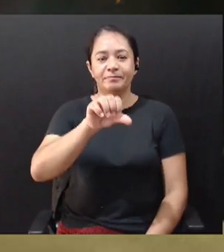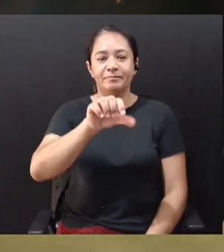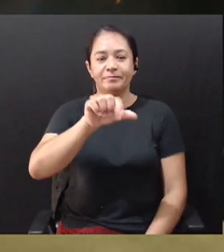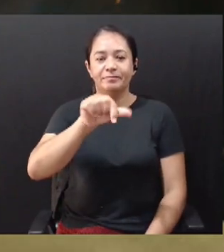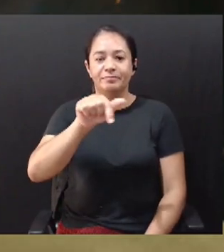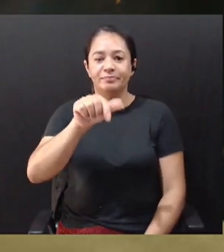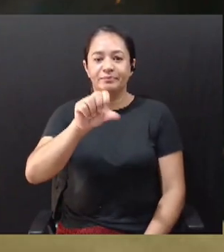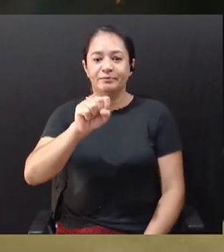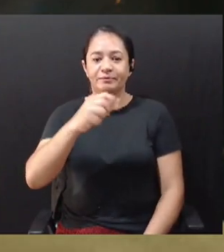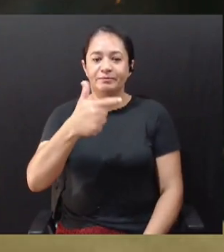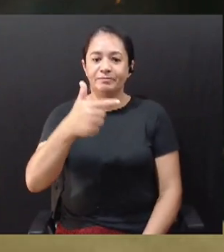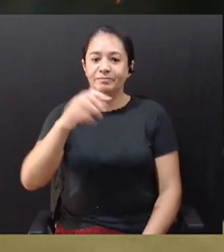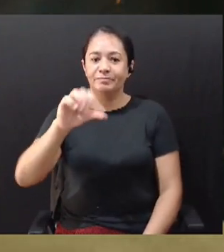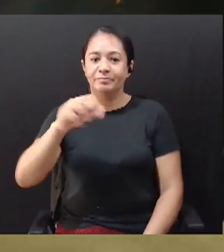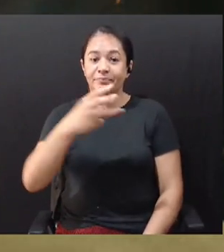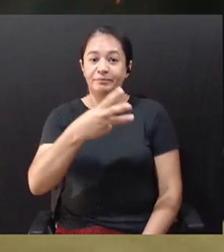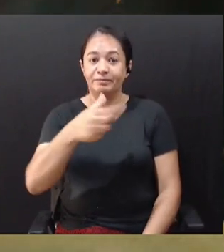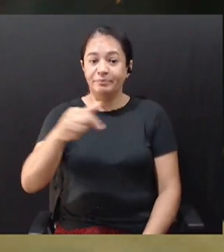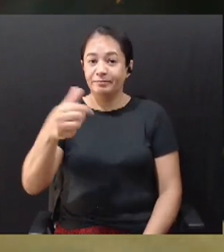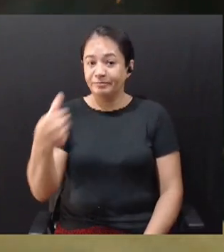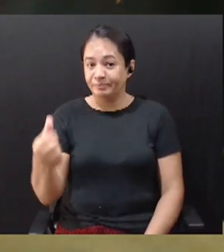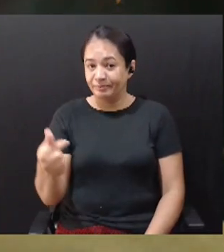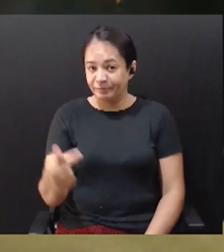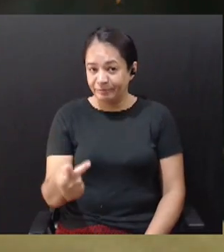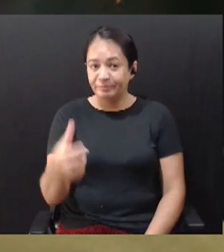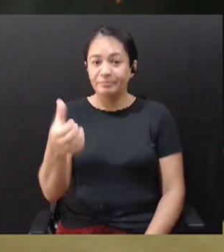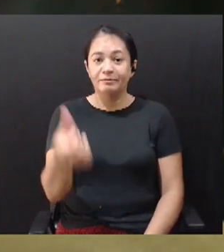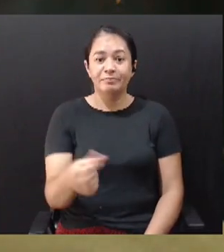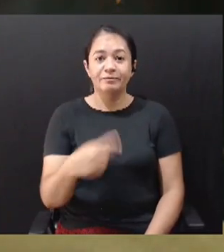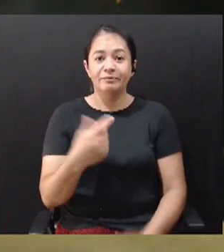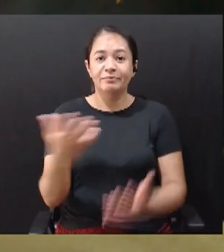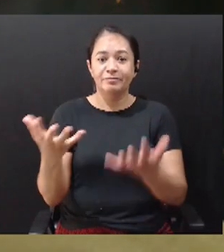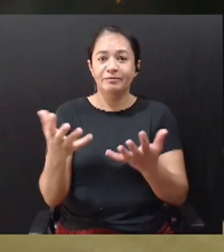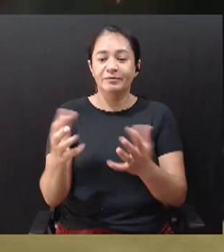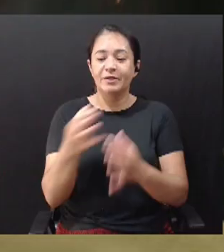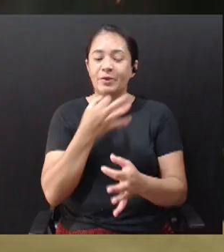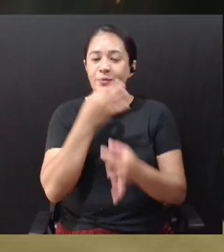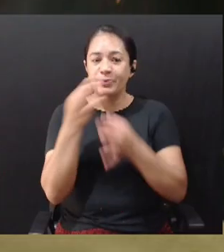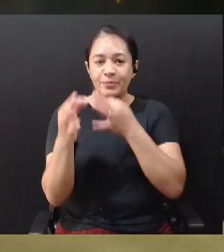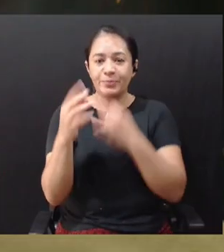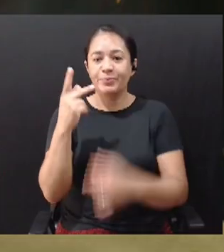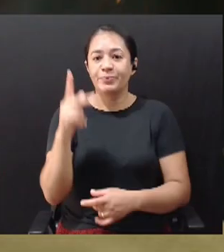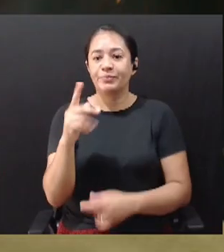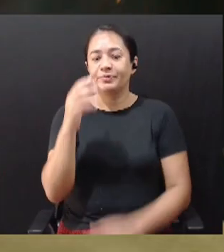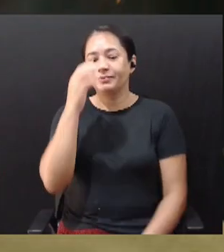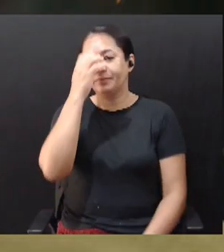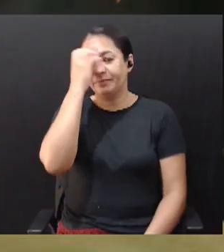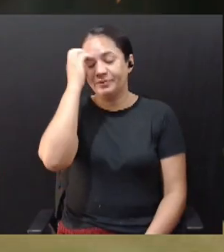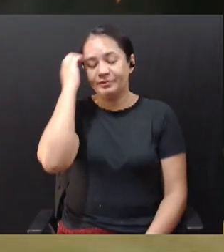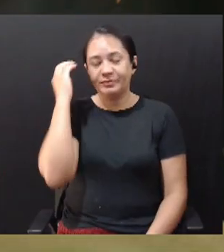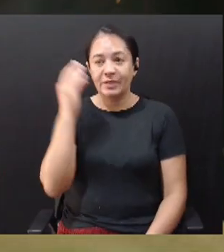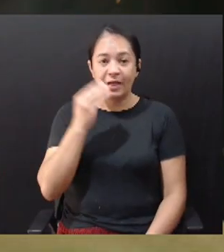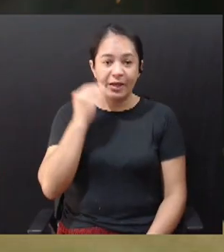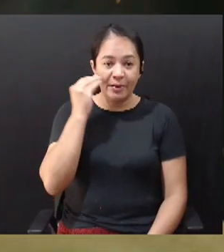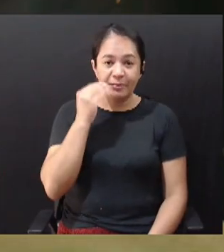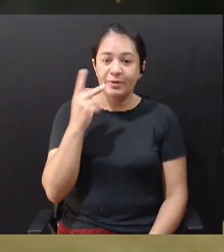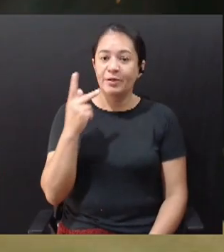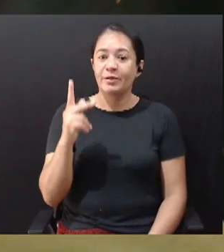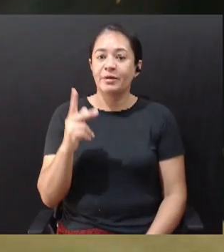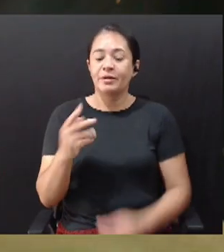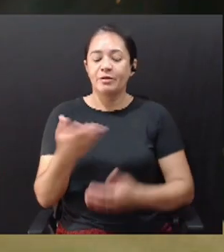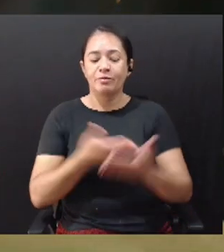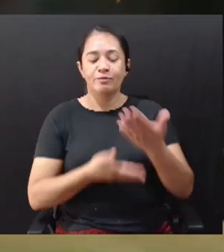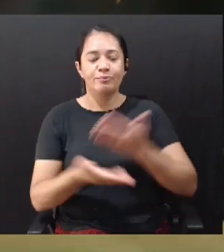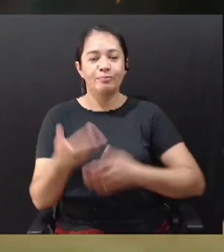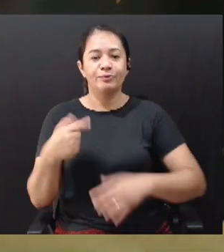19978293776. Nós queremos te ouvir, queremos a sua opinião, a sua experiência, né? Compartilha conosco que